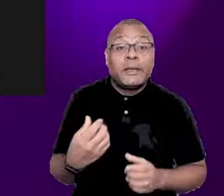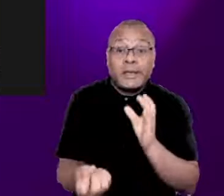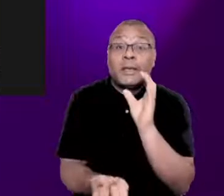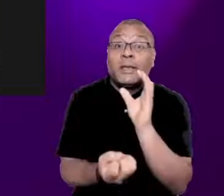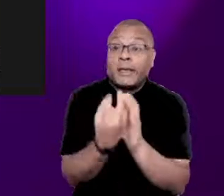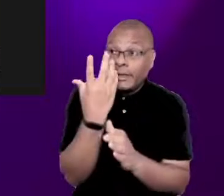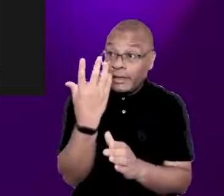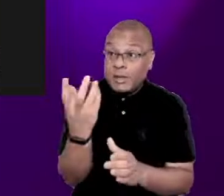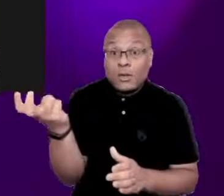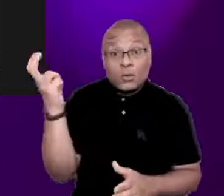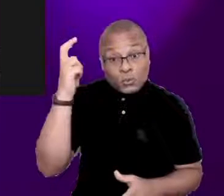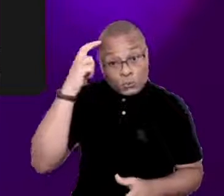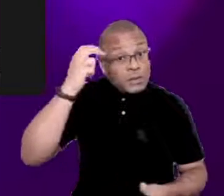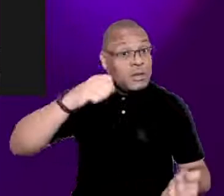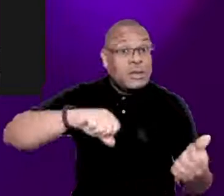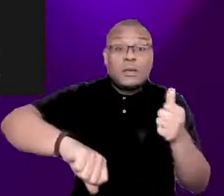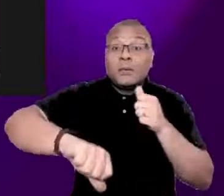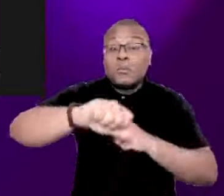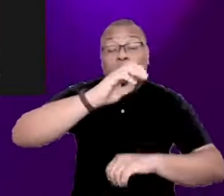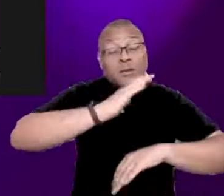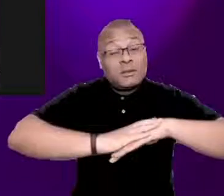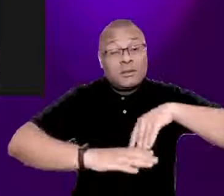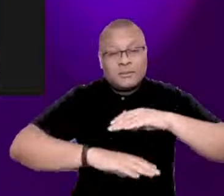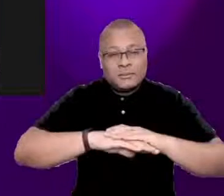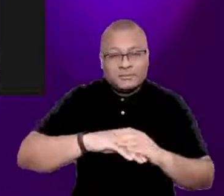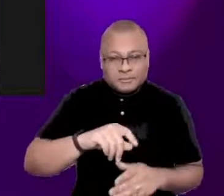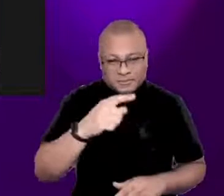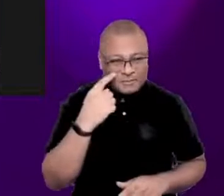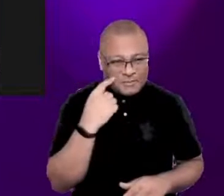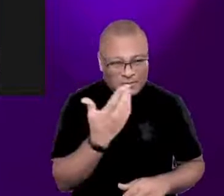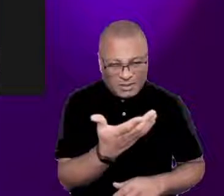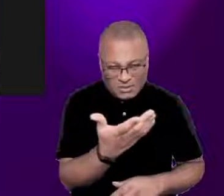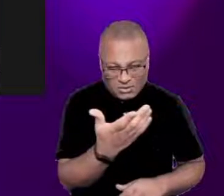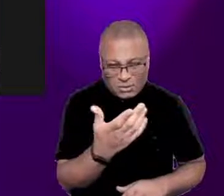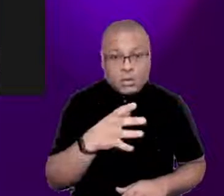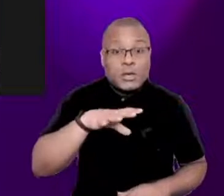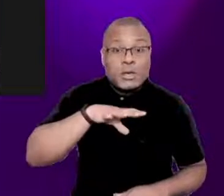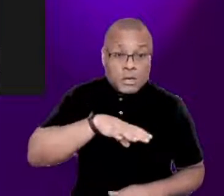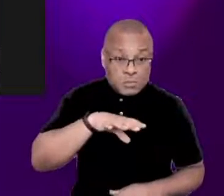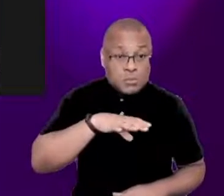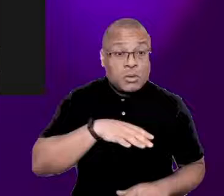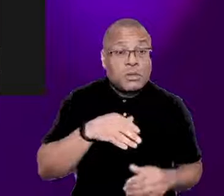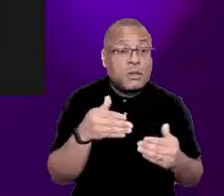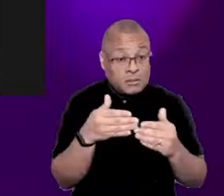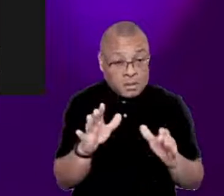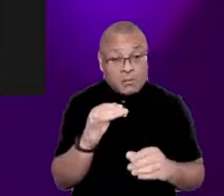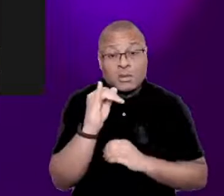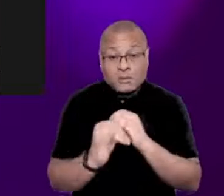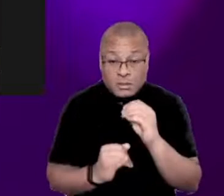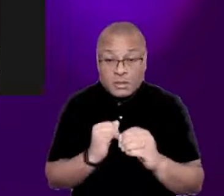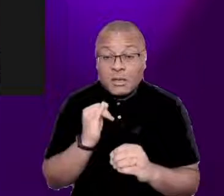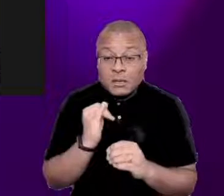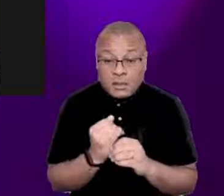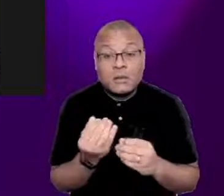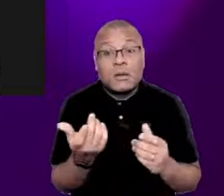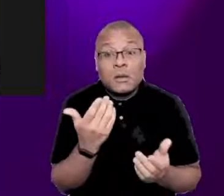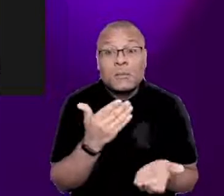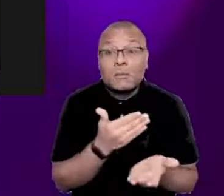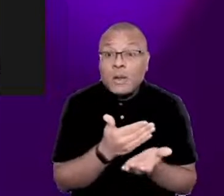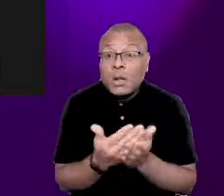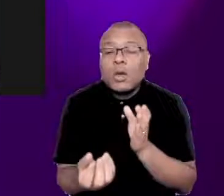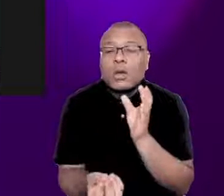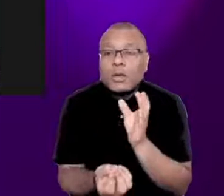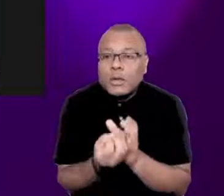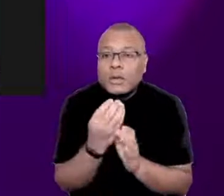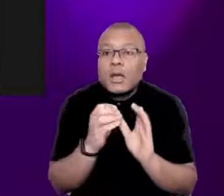transforma isso numa realidade. A gente lançou esse glossário em português exatamente, e que está aberto na internet, para a gente começar a criar